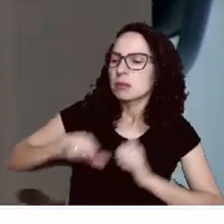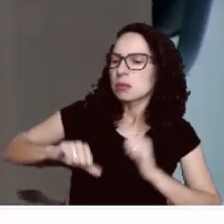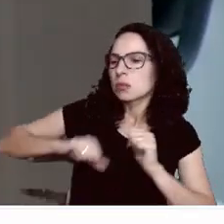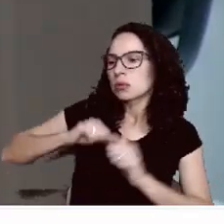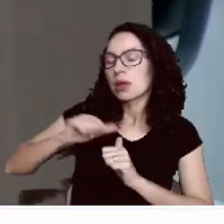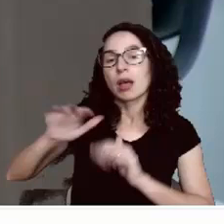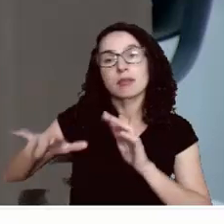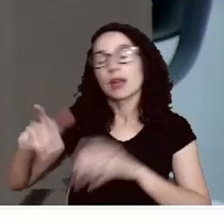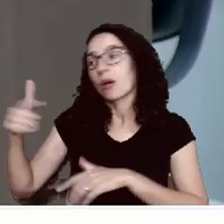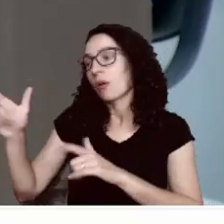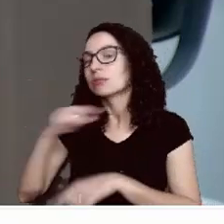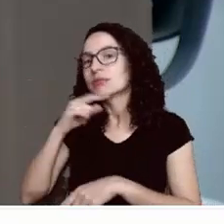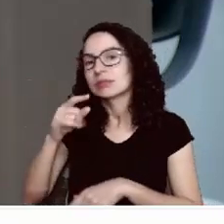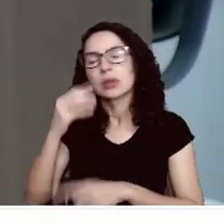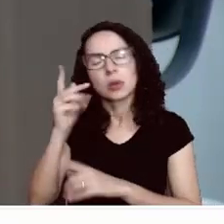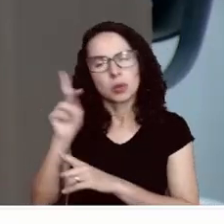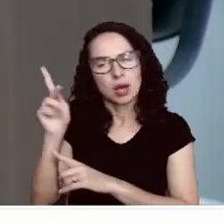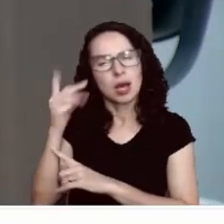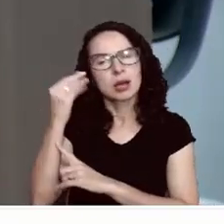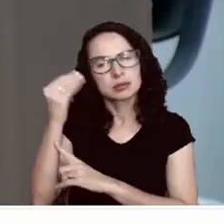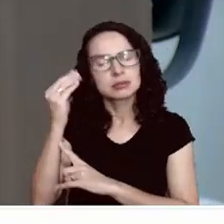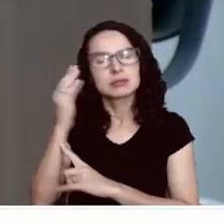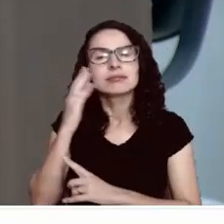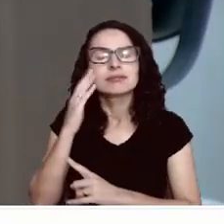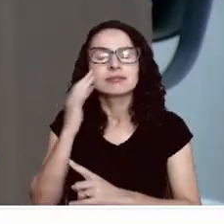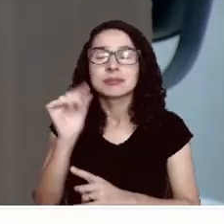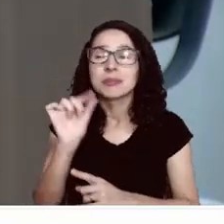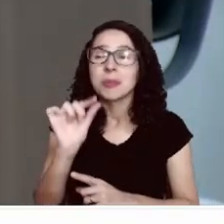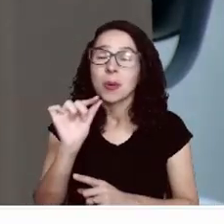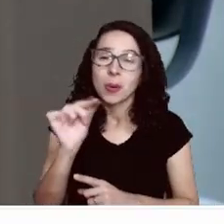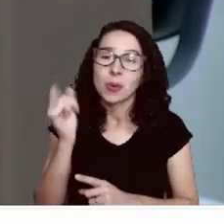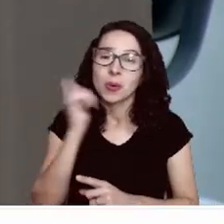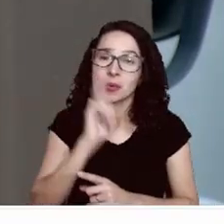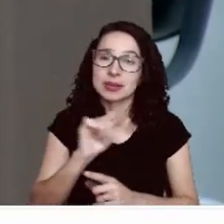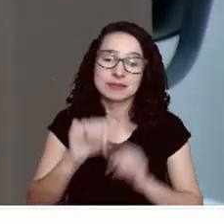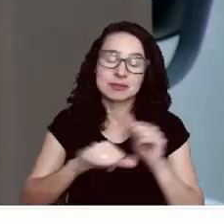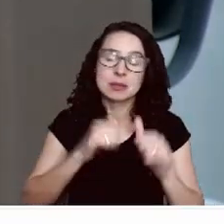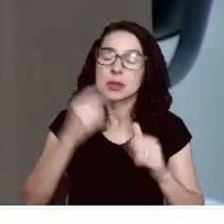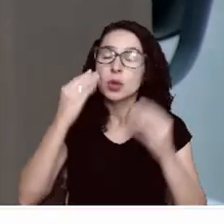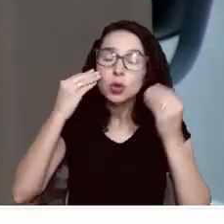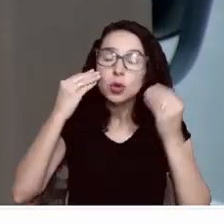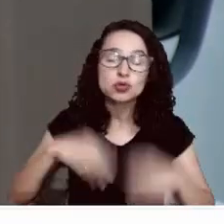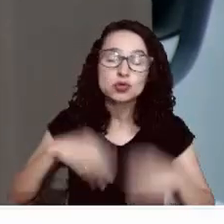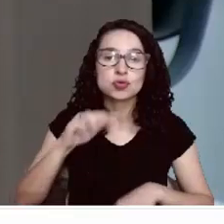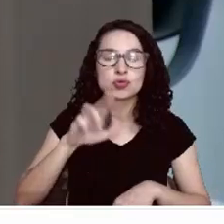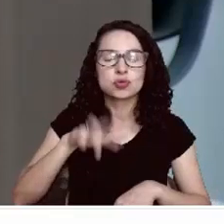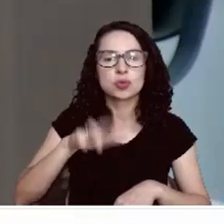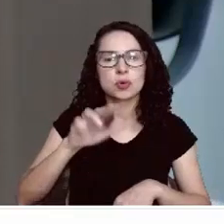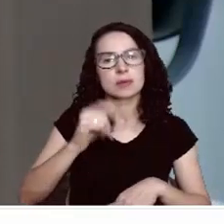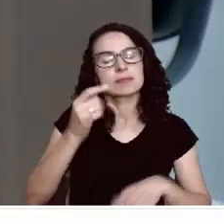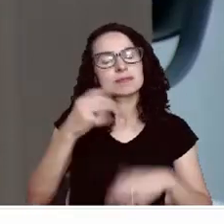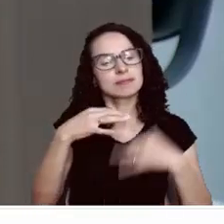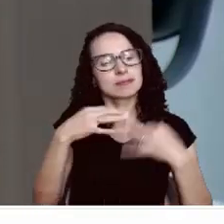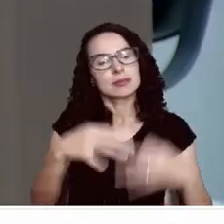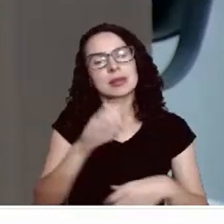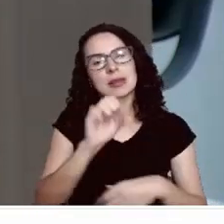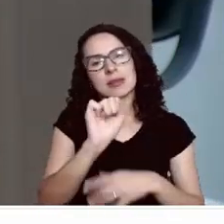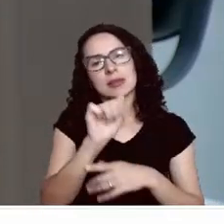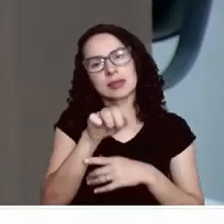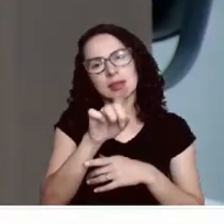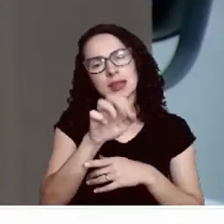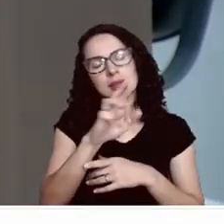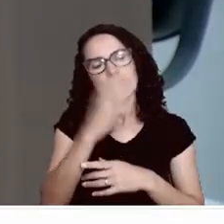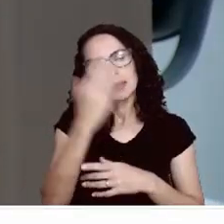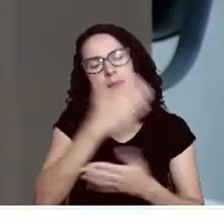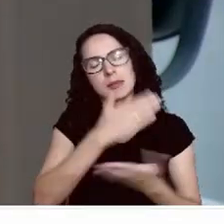Kaká que tem experiência sobre isso, são poucos que às vezes vai, mas a gente não pode desistir nunca. E com certeza o Sander é uma prova viva disso, que a gente tem